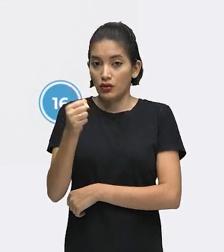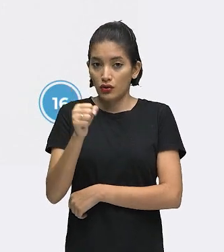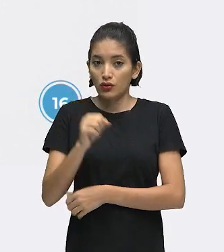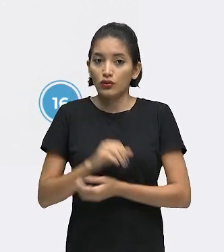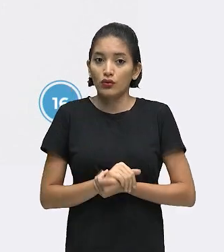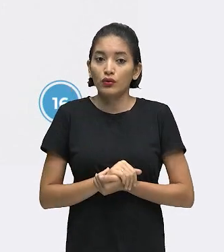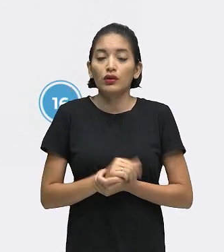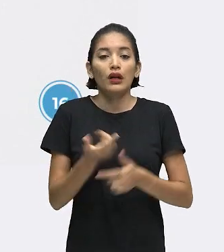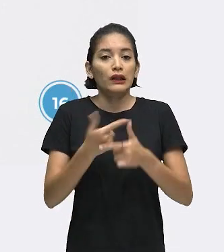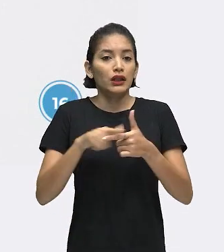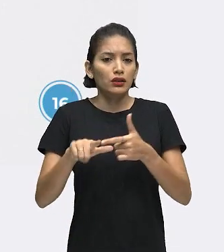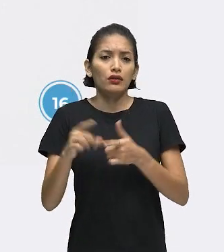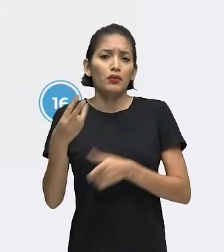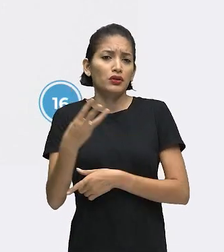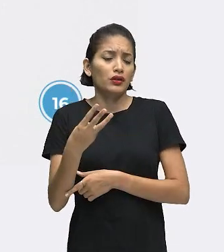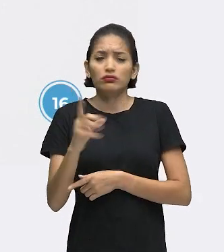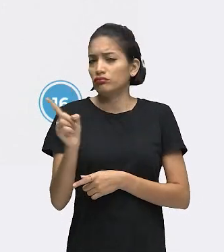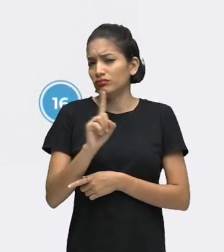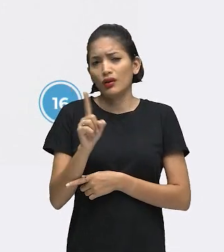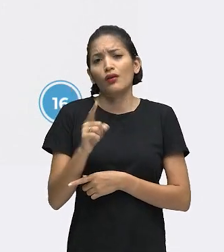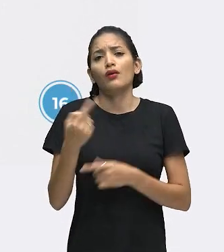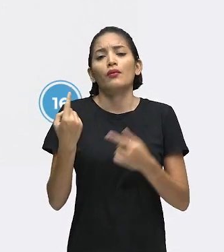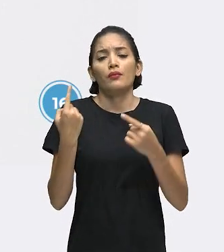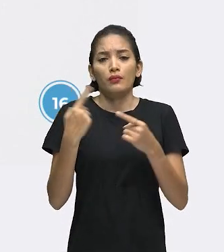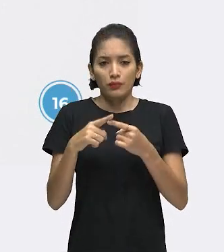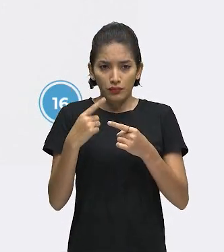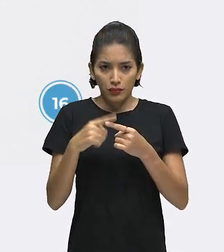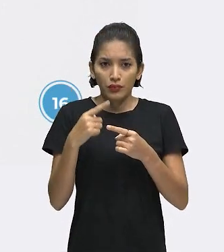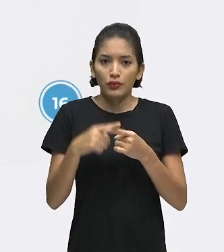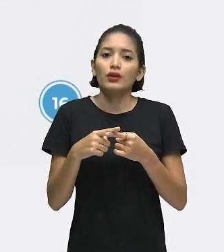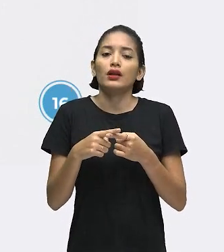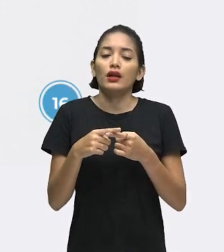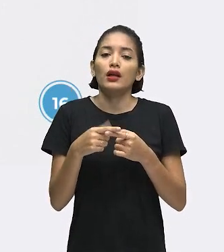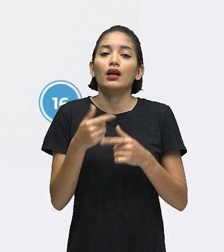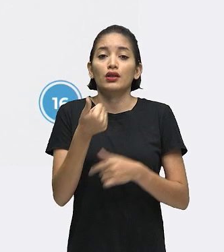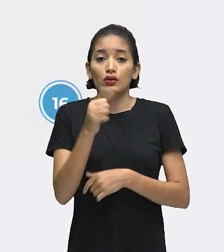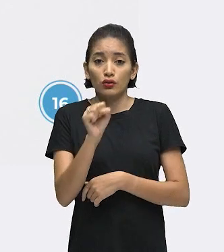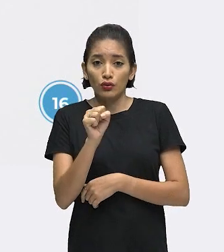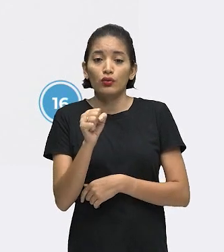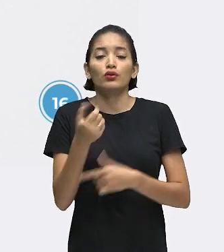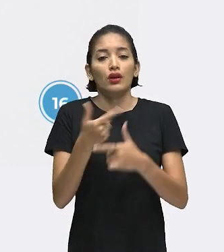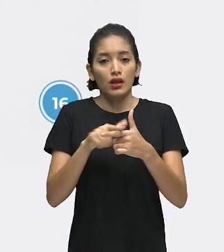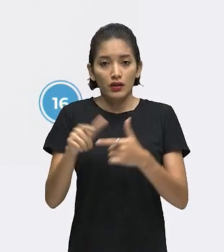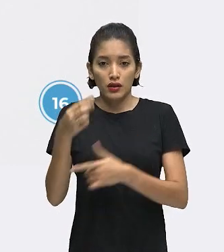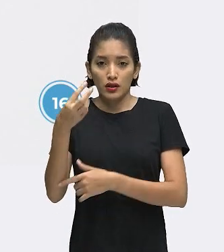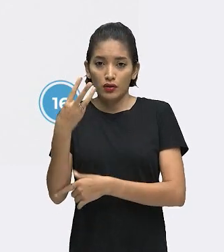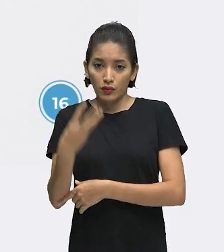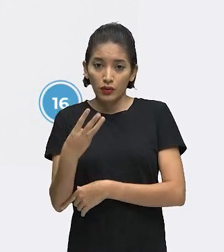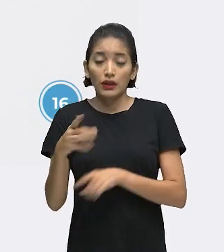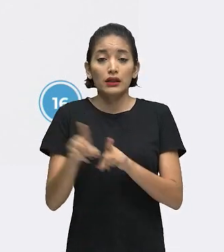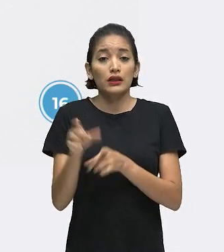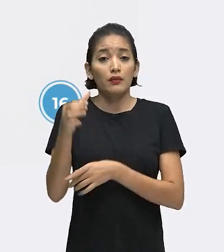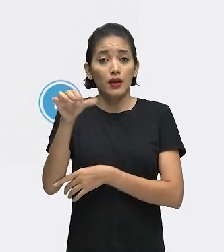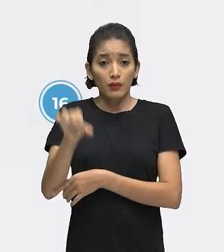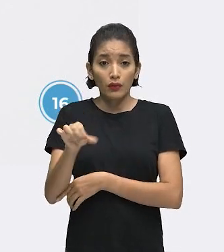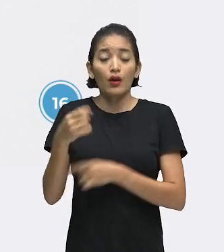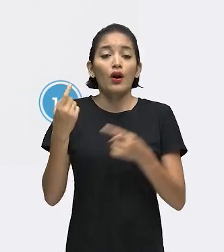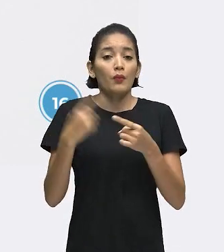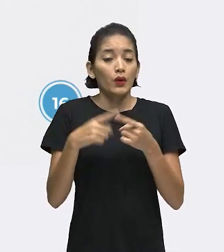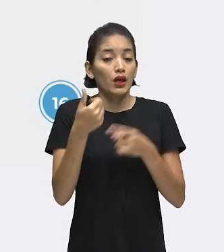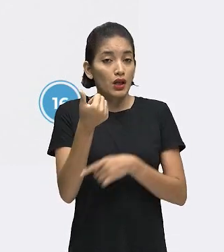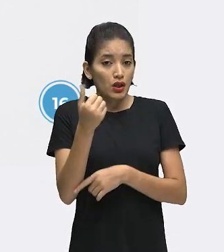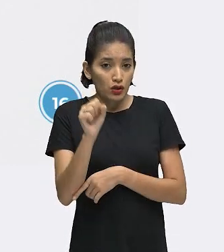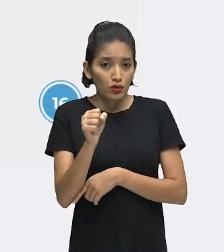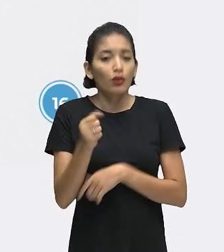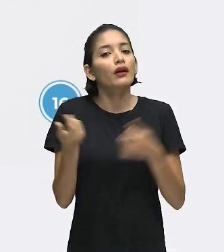por 3, porque o 18 é divisível por 3. E vai ser também divisível por 9, porque o 18 ele